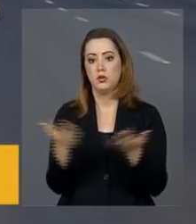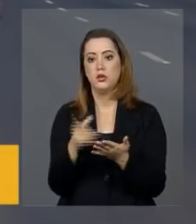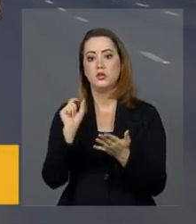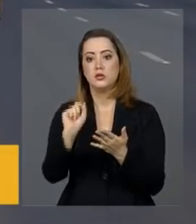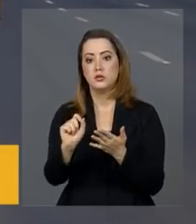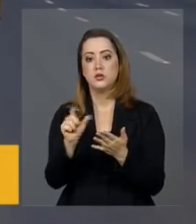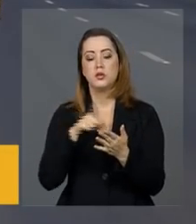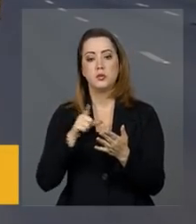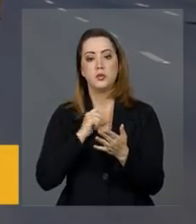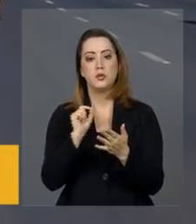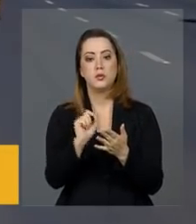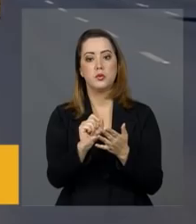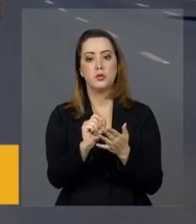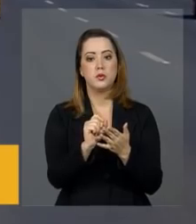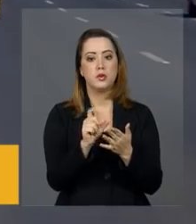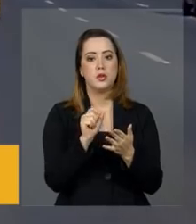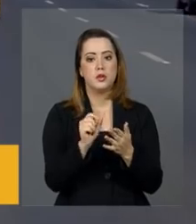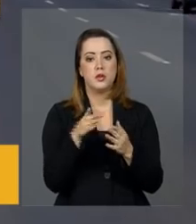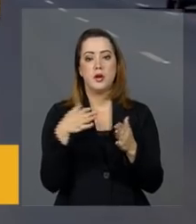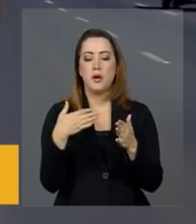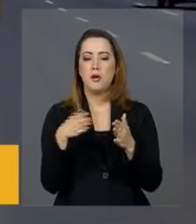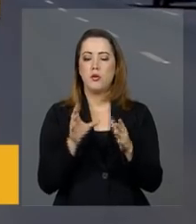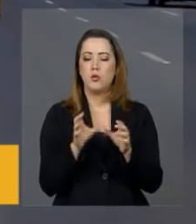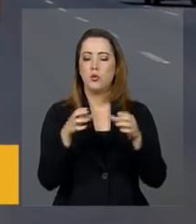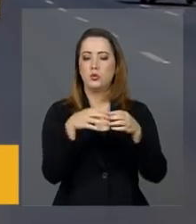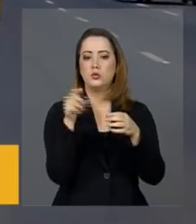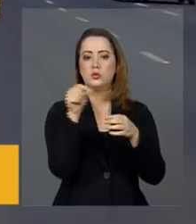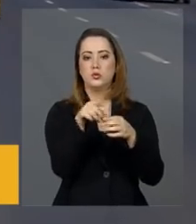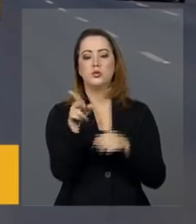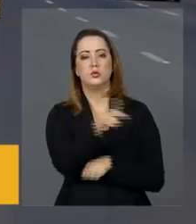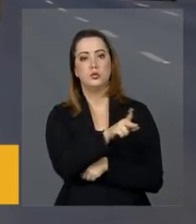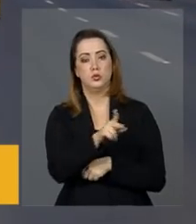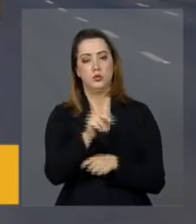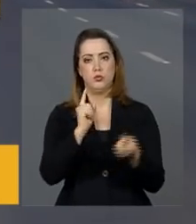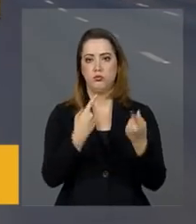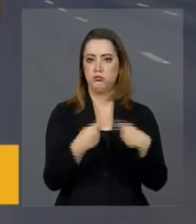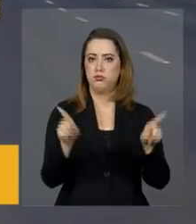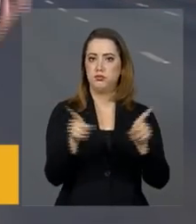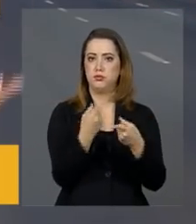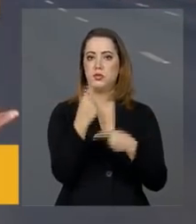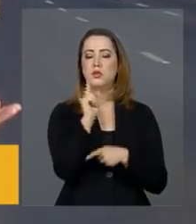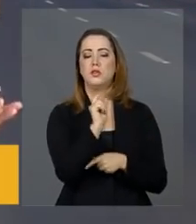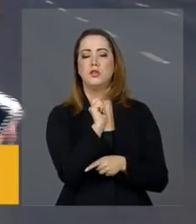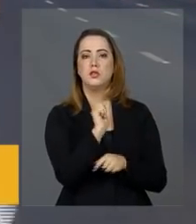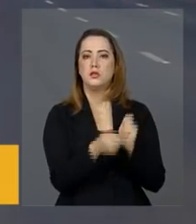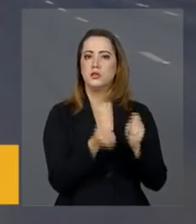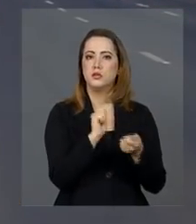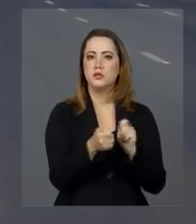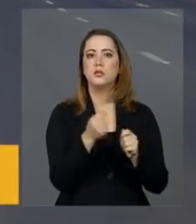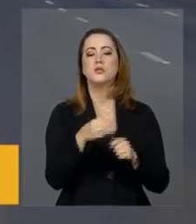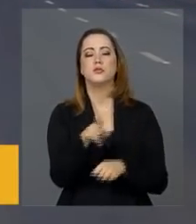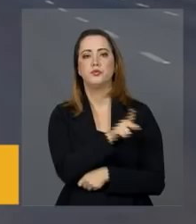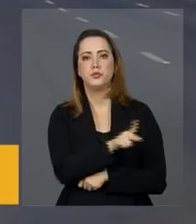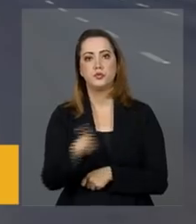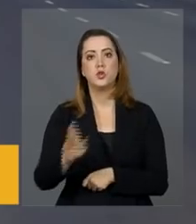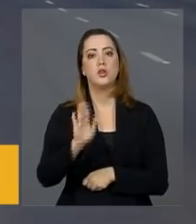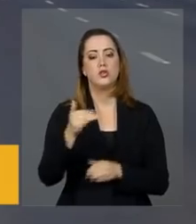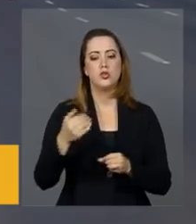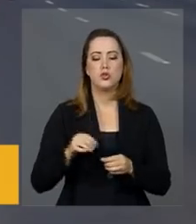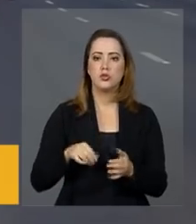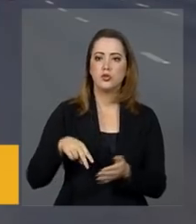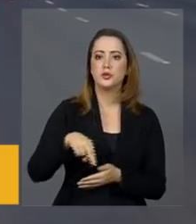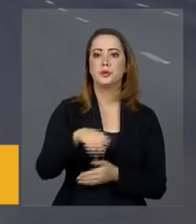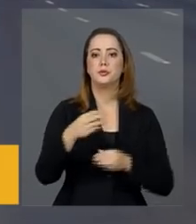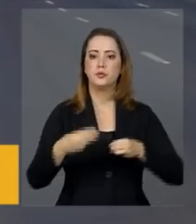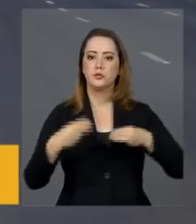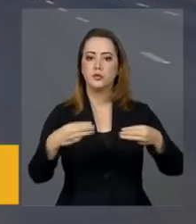pouco, a banda do batalhão da Guarda Presidencial estava concentrada aqui. Eles já foram em direção à esplanada e, como vocês podem ver, logo